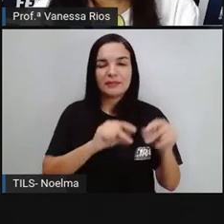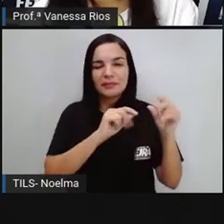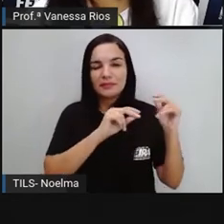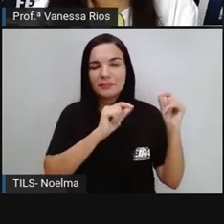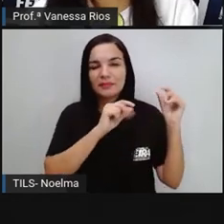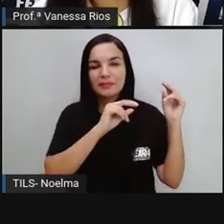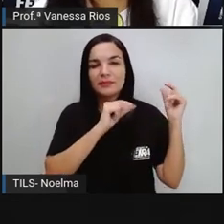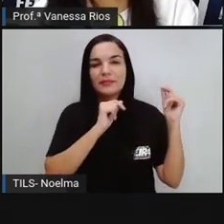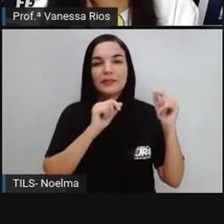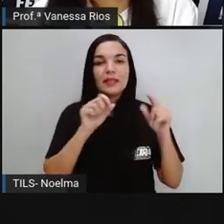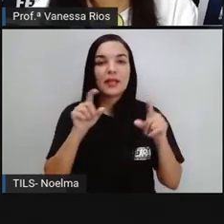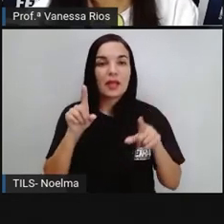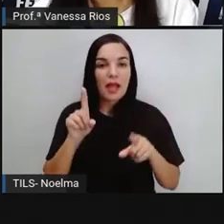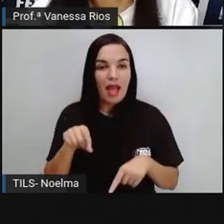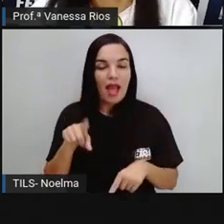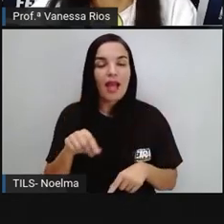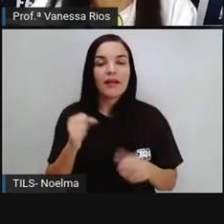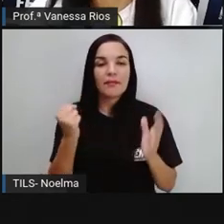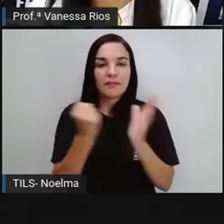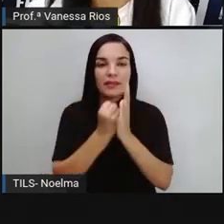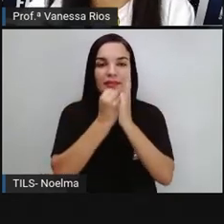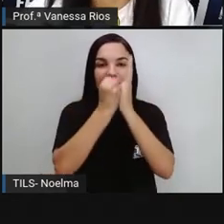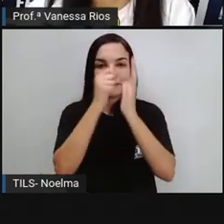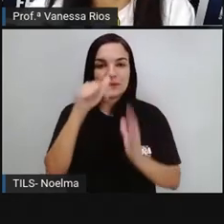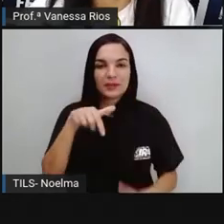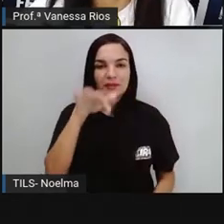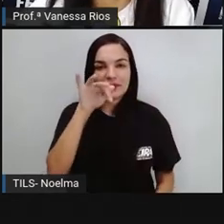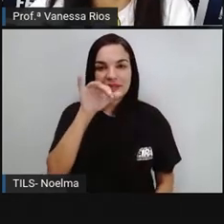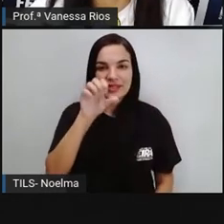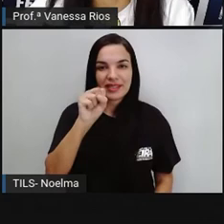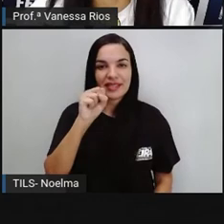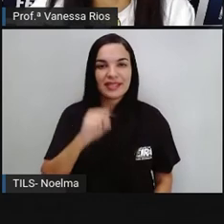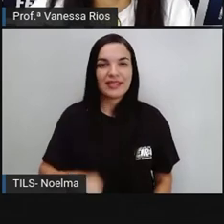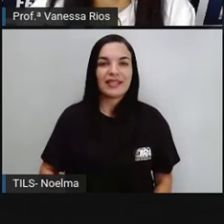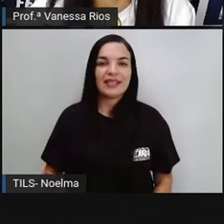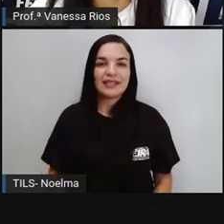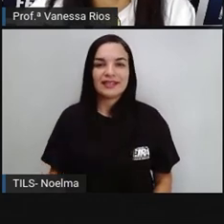é considerada aí um bem material da nossa cidade.